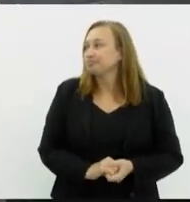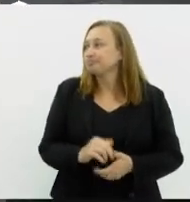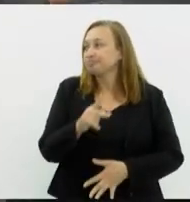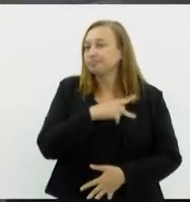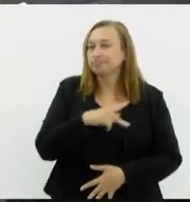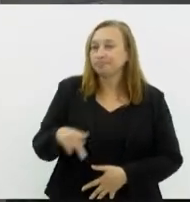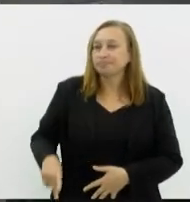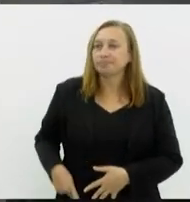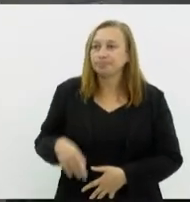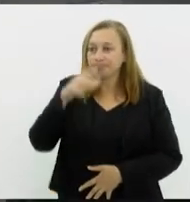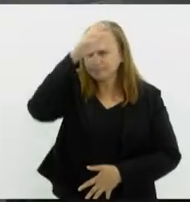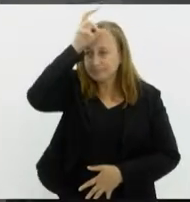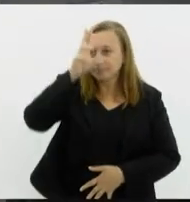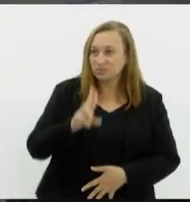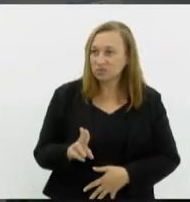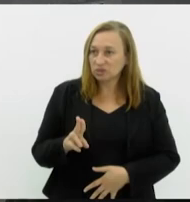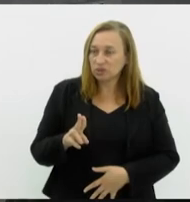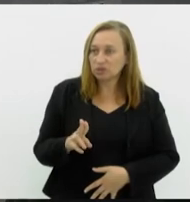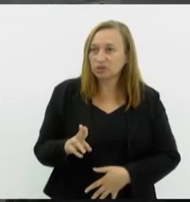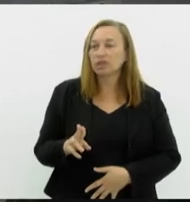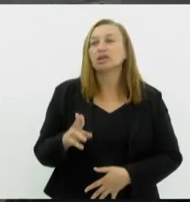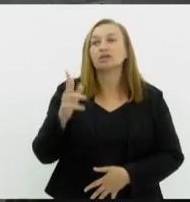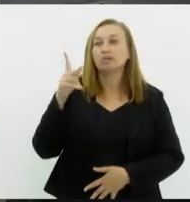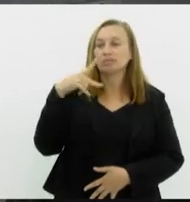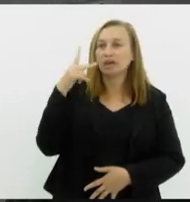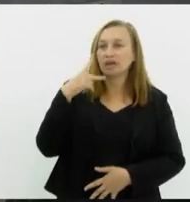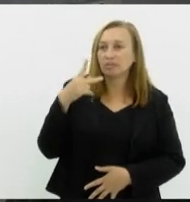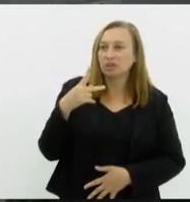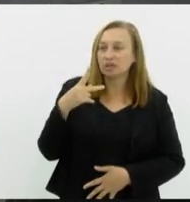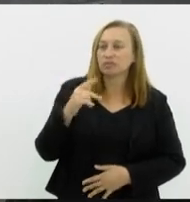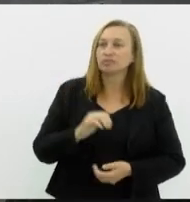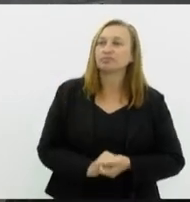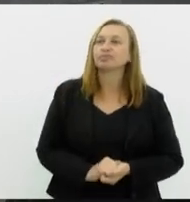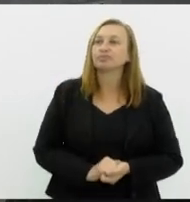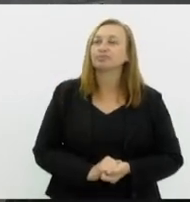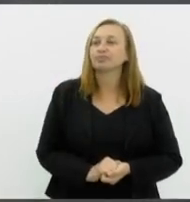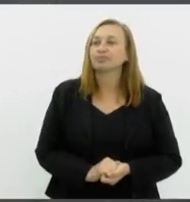Presidente Tiaju, do Parlamento Fluminense.